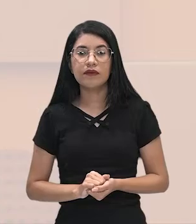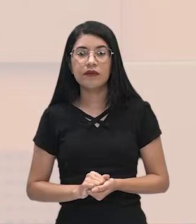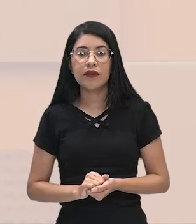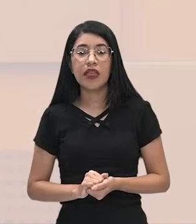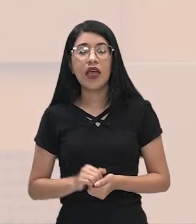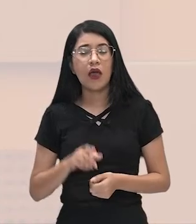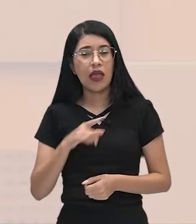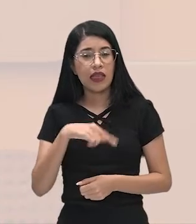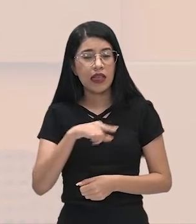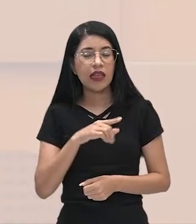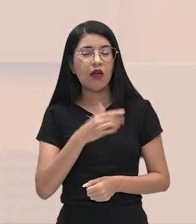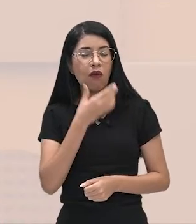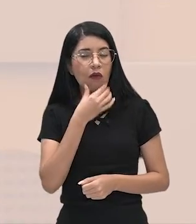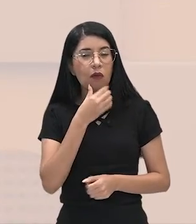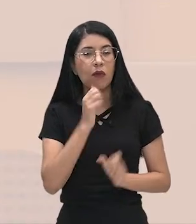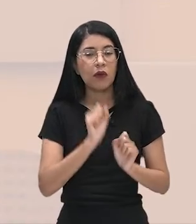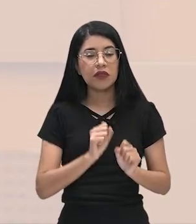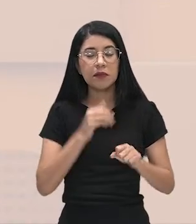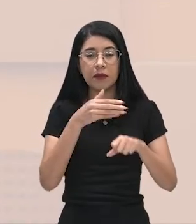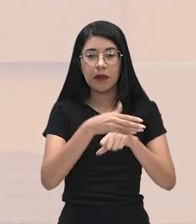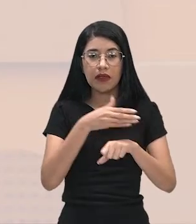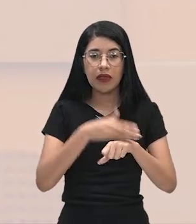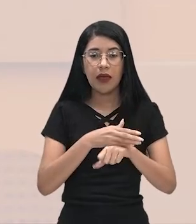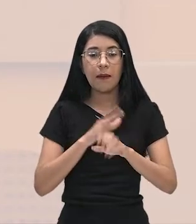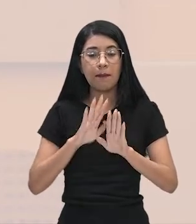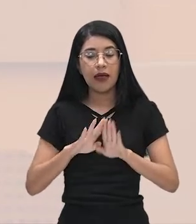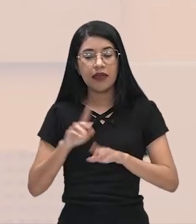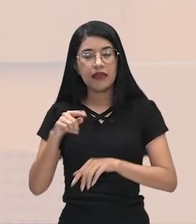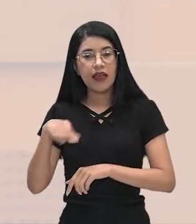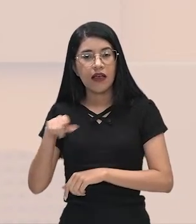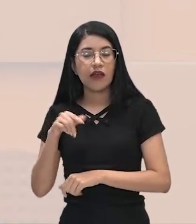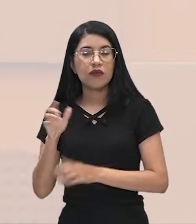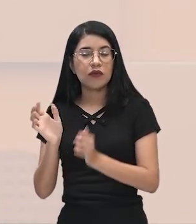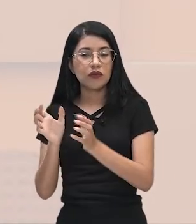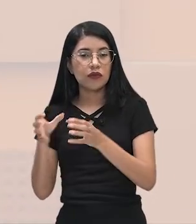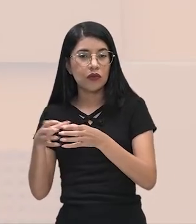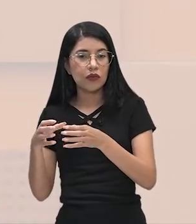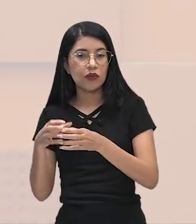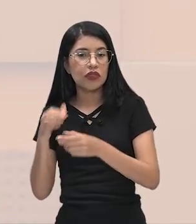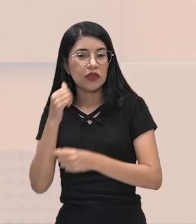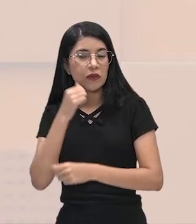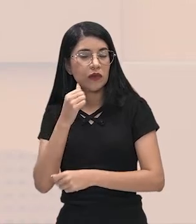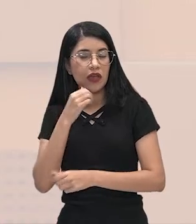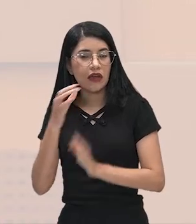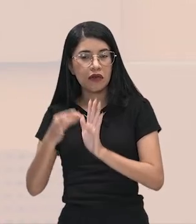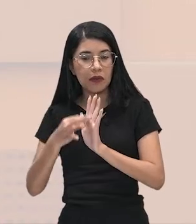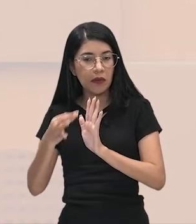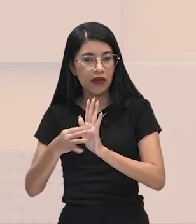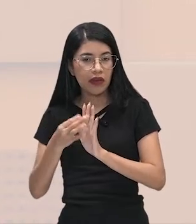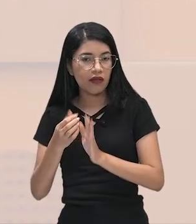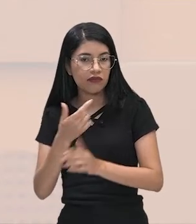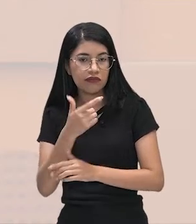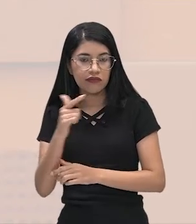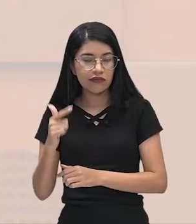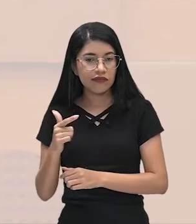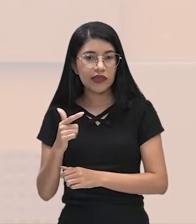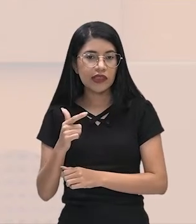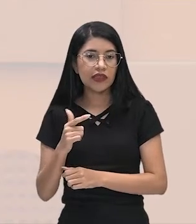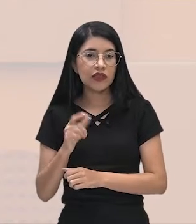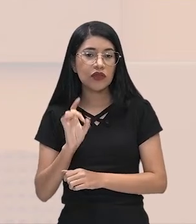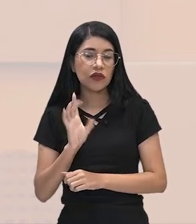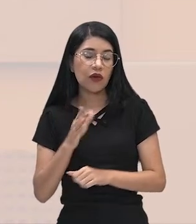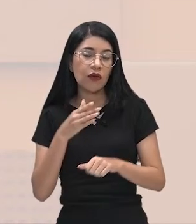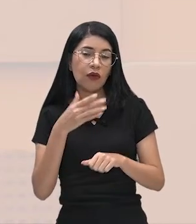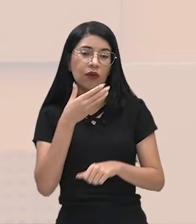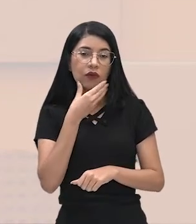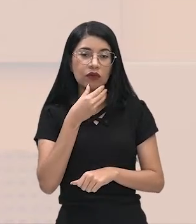poderiam participar. As mulheres estavam por fora, não tinham direito de opinar ou de participar da vida política ali dentro